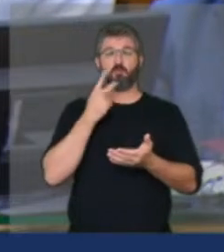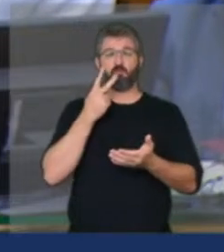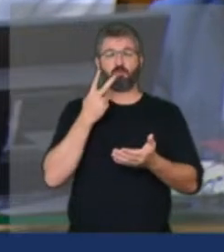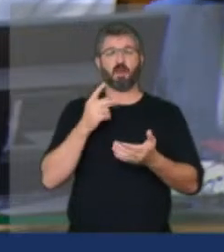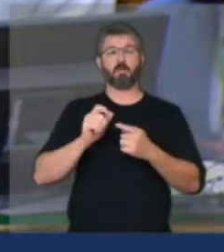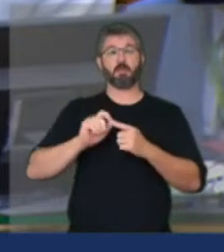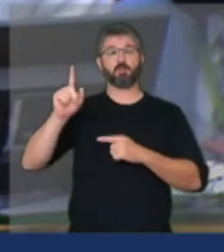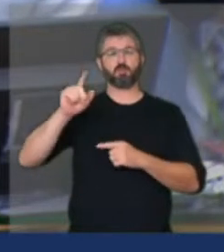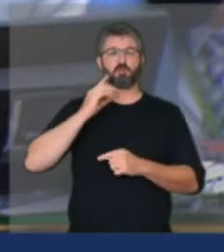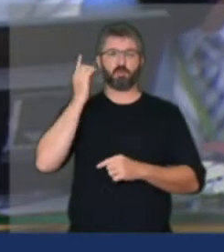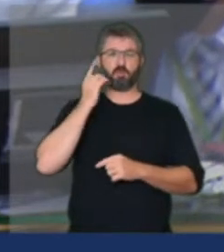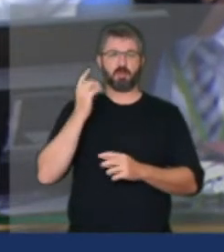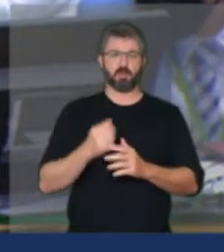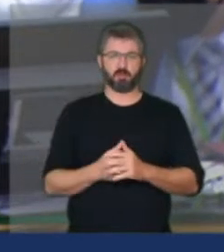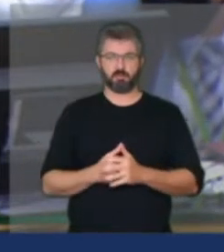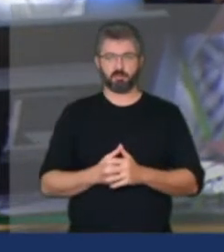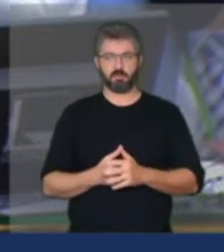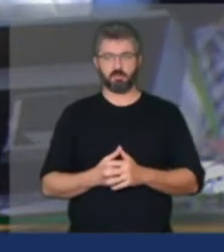mandato.